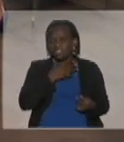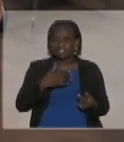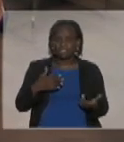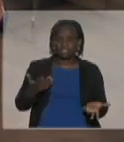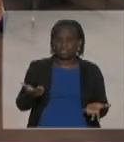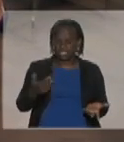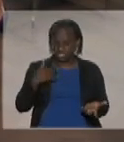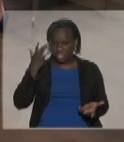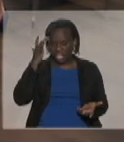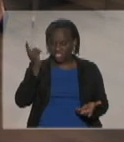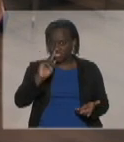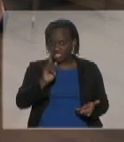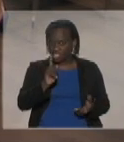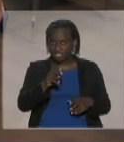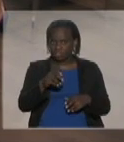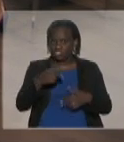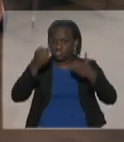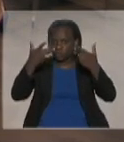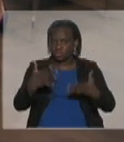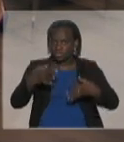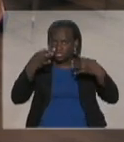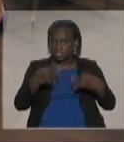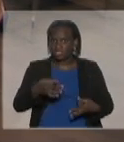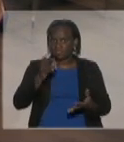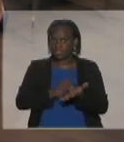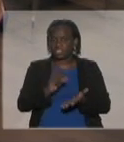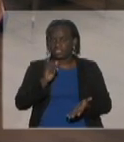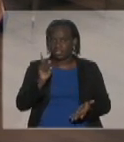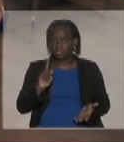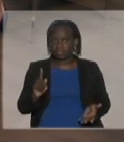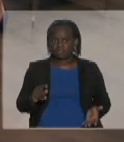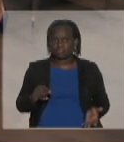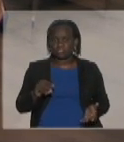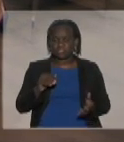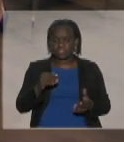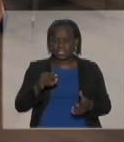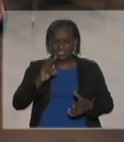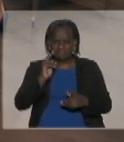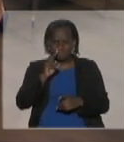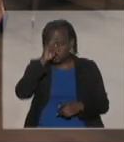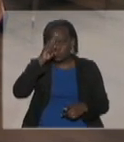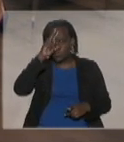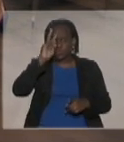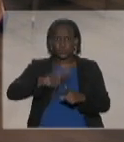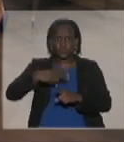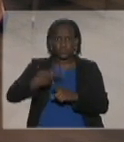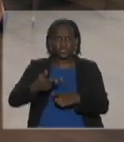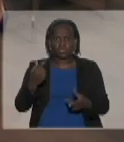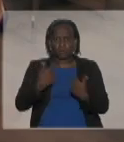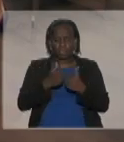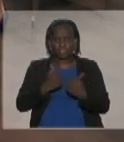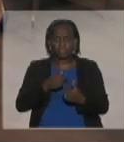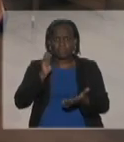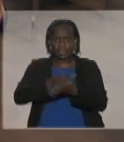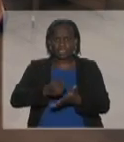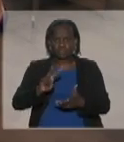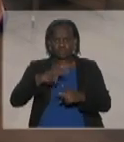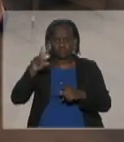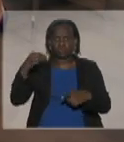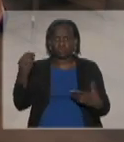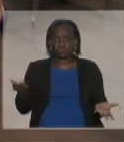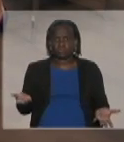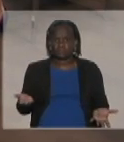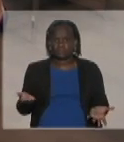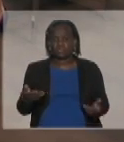tal, eu não acho que tenha sido justificado em hipótese nenhuma. Esse aumento brutal que houve das passagens no ano passado, com